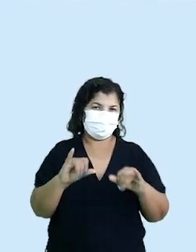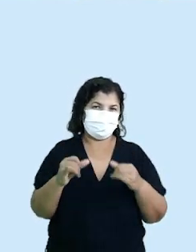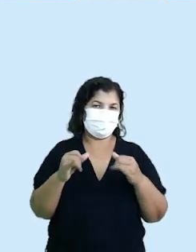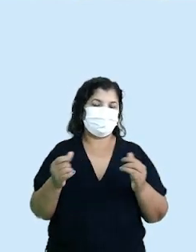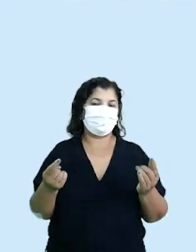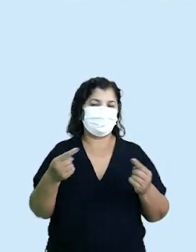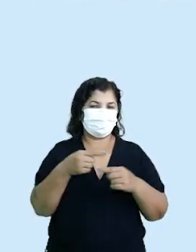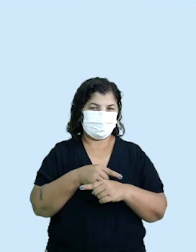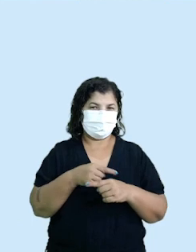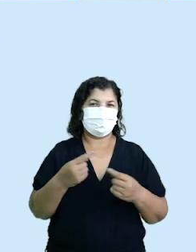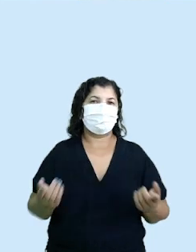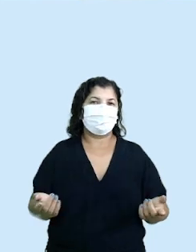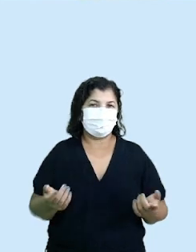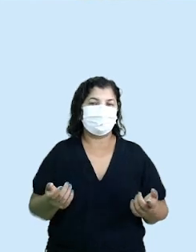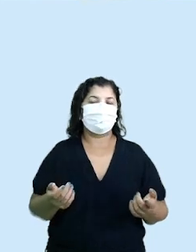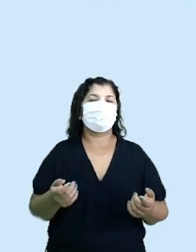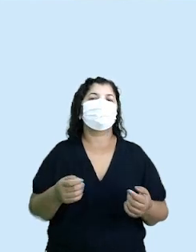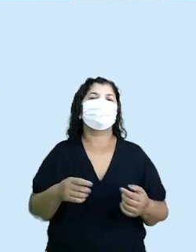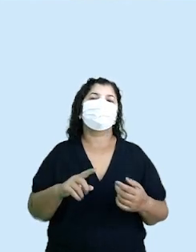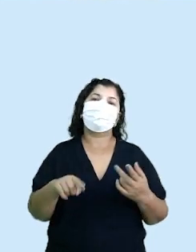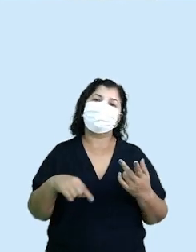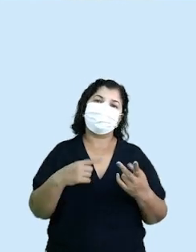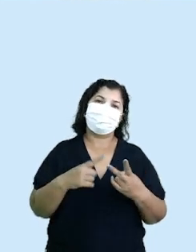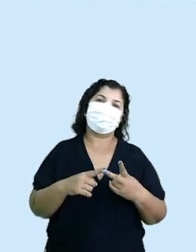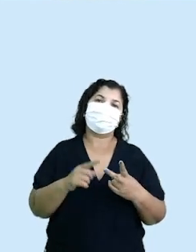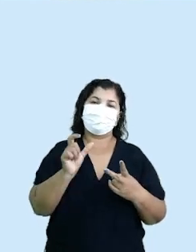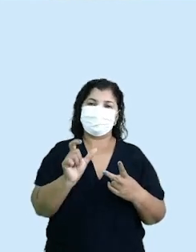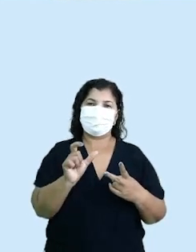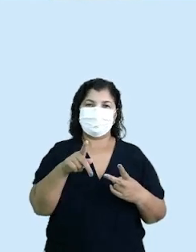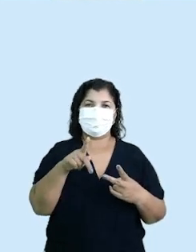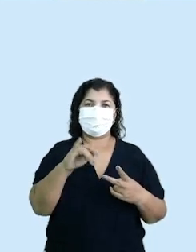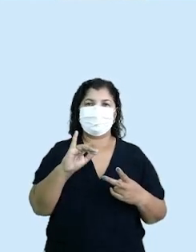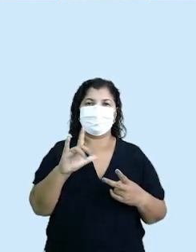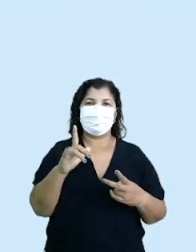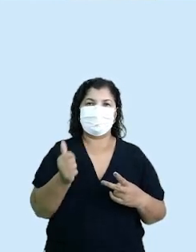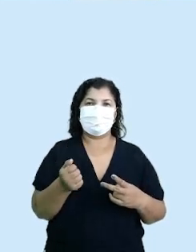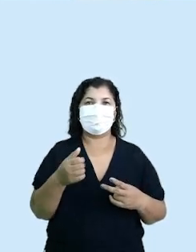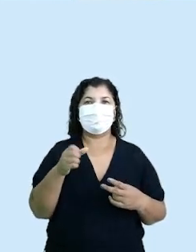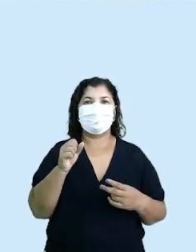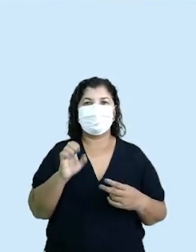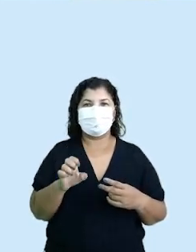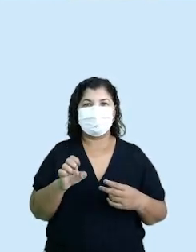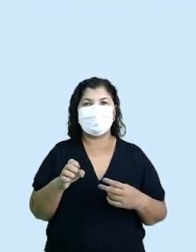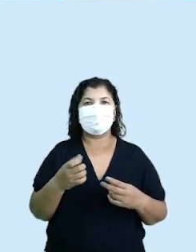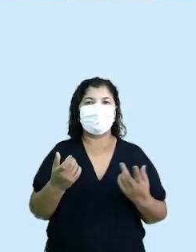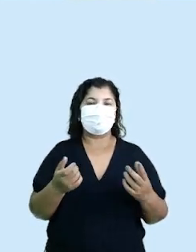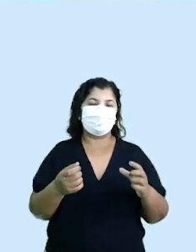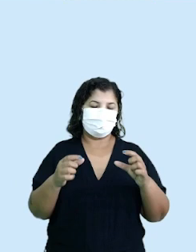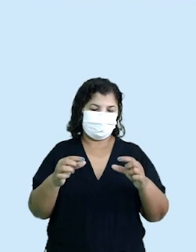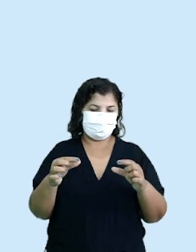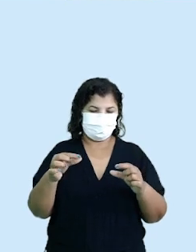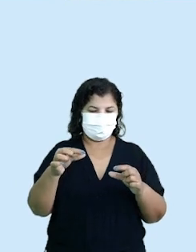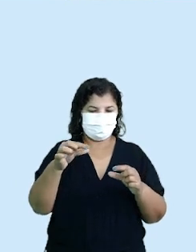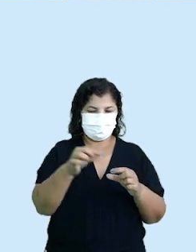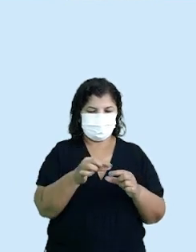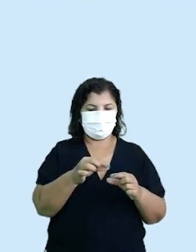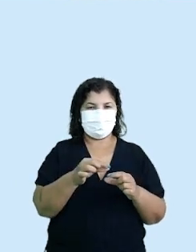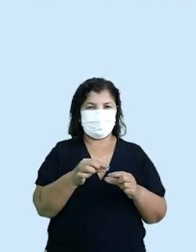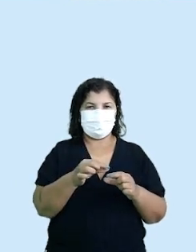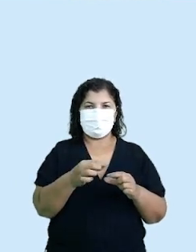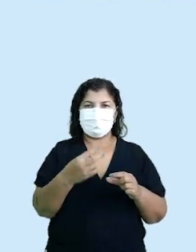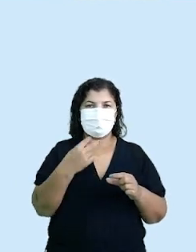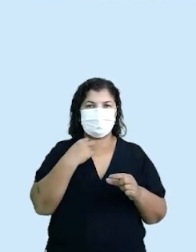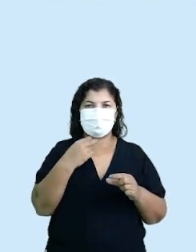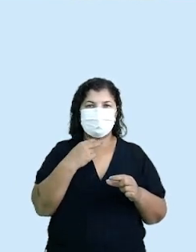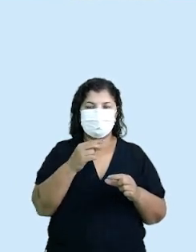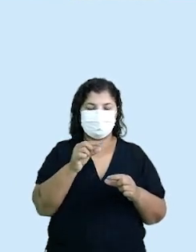voltando. Isso é corrente alternada. No caso das pilhas, quando você pega um carregador de pilhas, por exemplo, e vai colocar a sua pilha, você tem